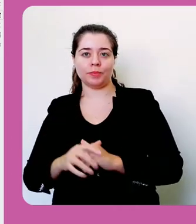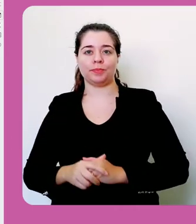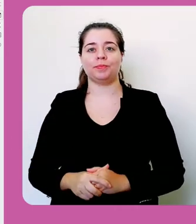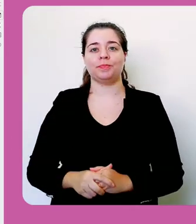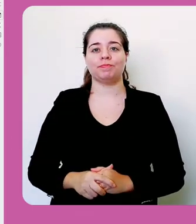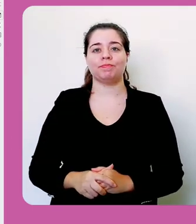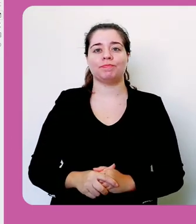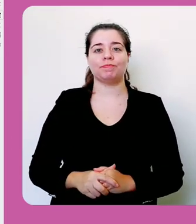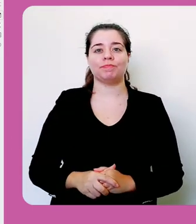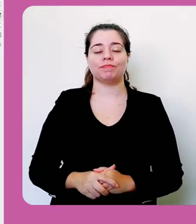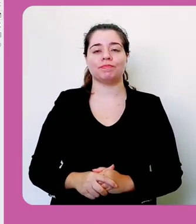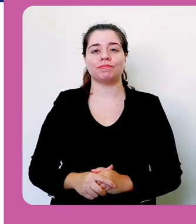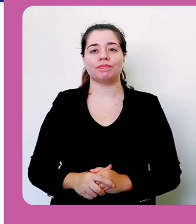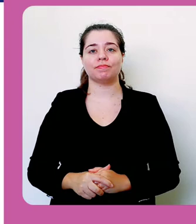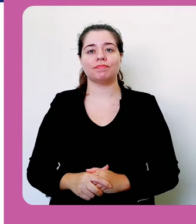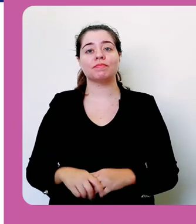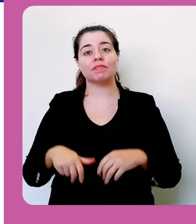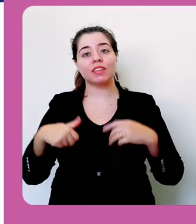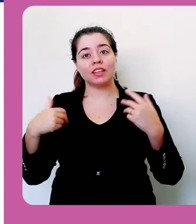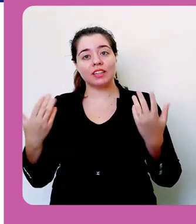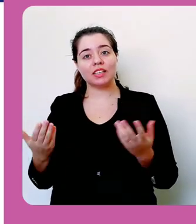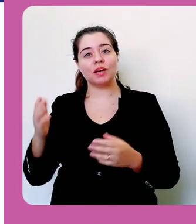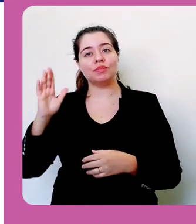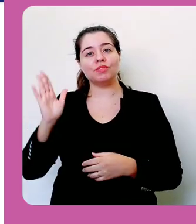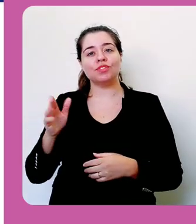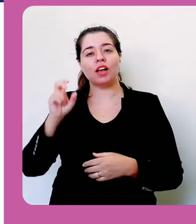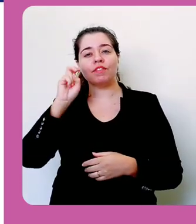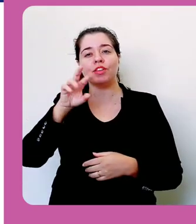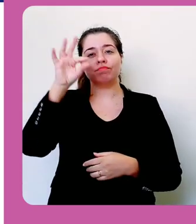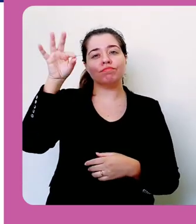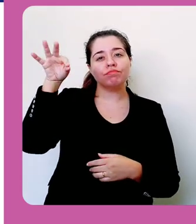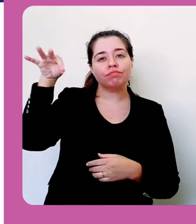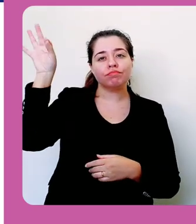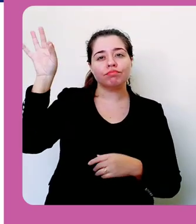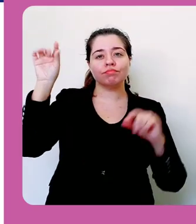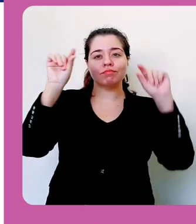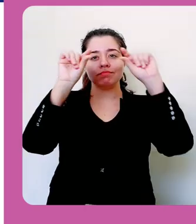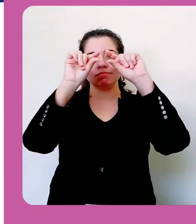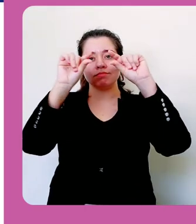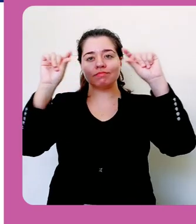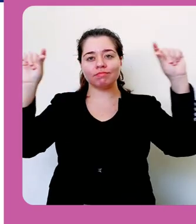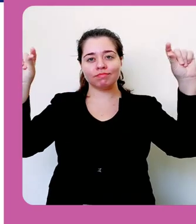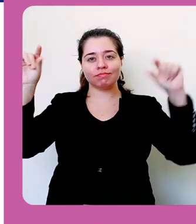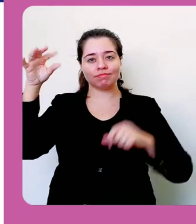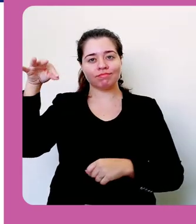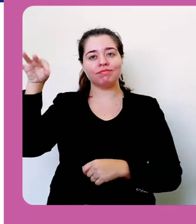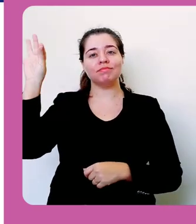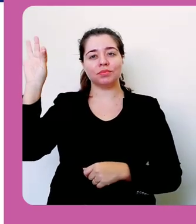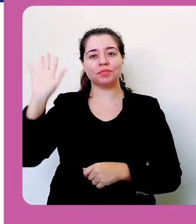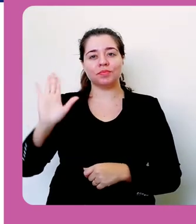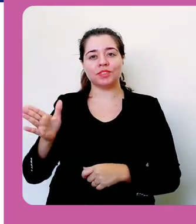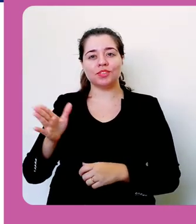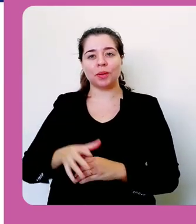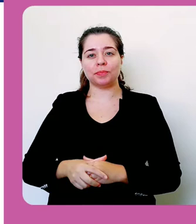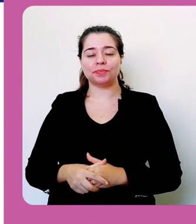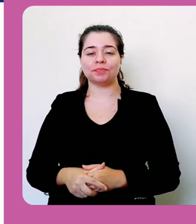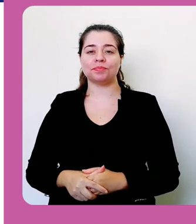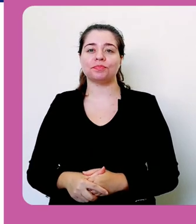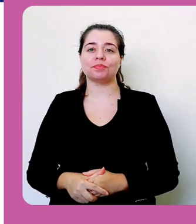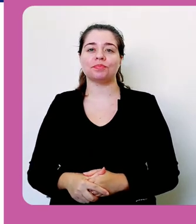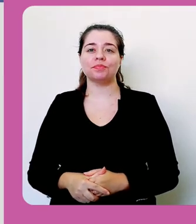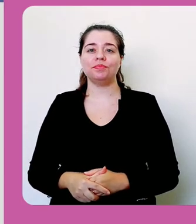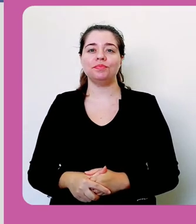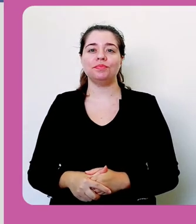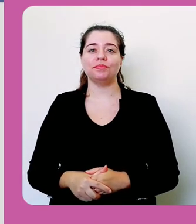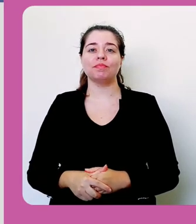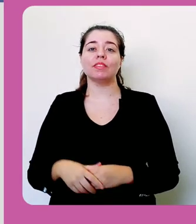o envio de arquivo quantas vezes o aluno quiser. Então, quantas vezes quiser, porque ele pode clicar aqui em editar e enviar, vai ter que marcar de novo essa